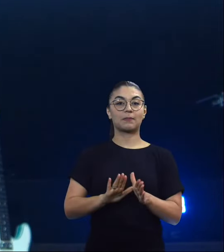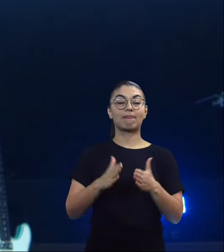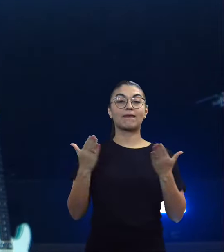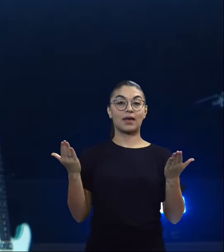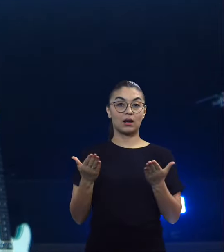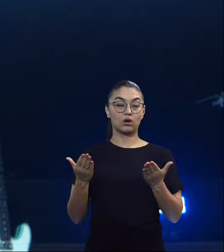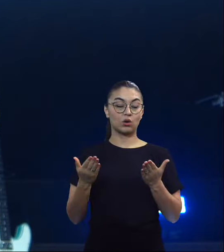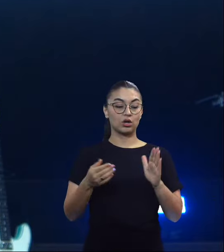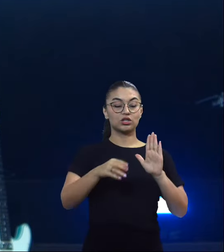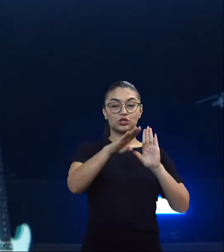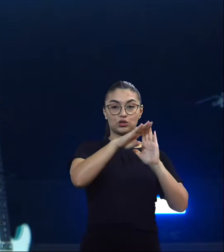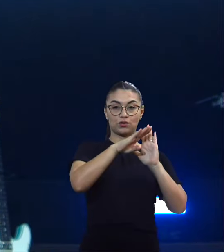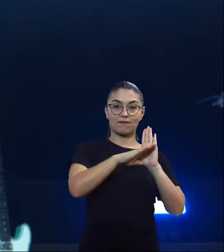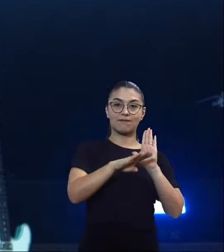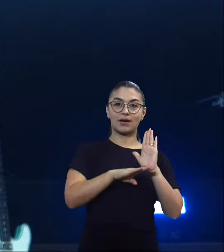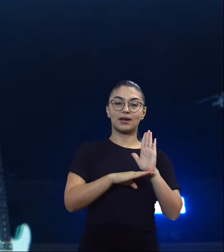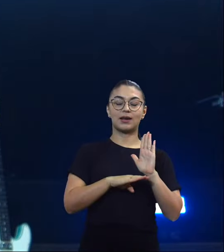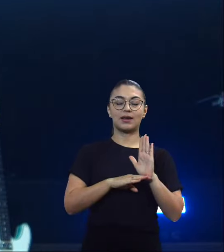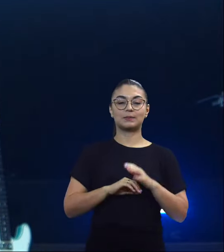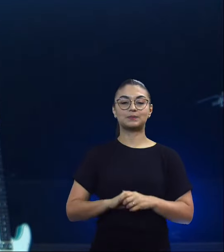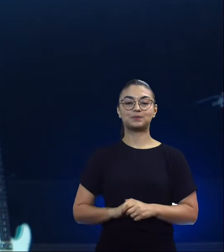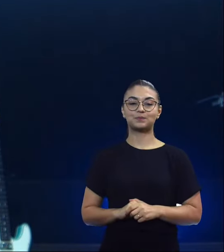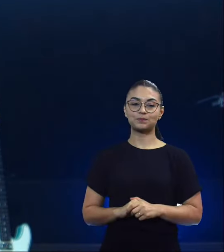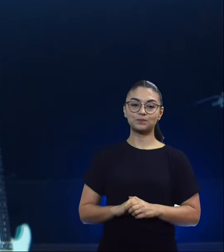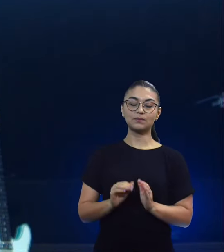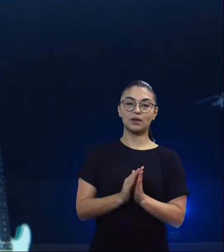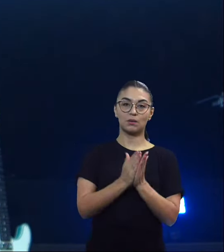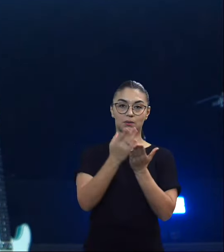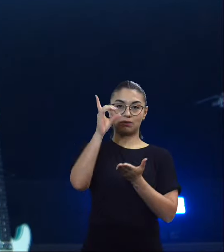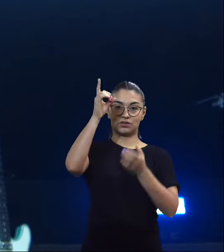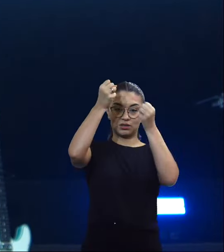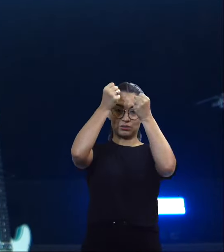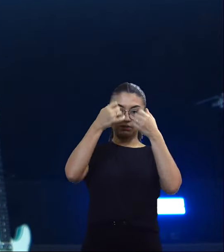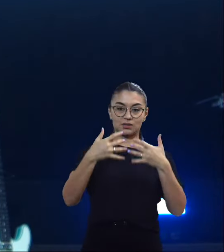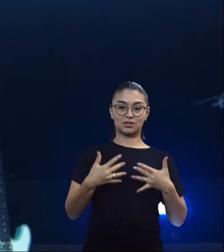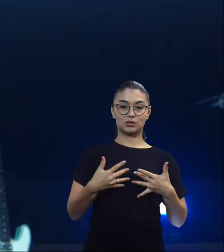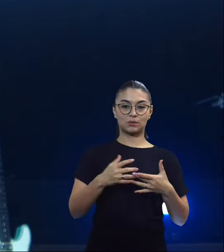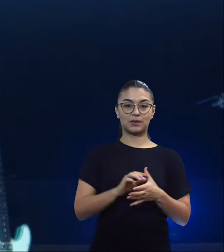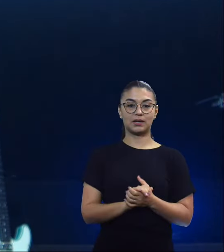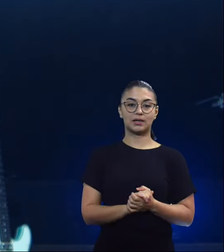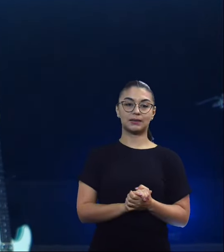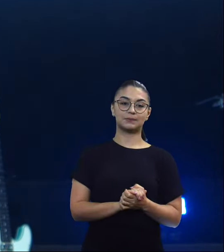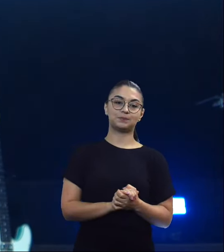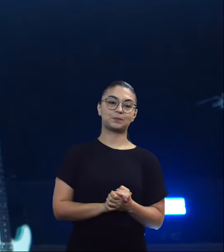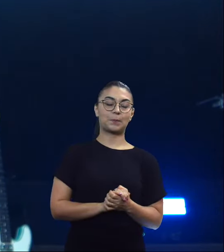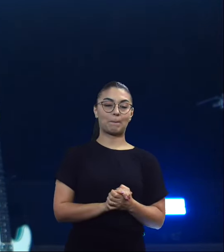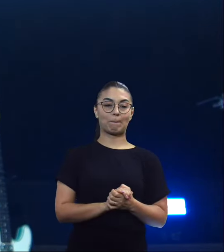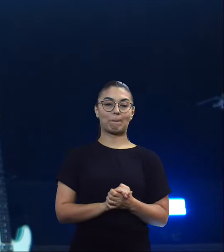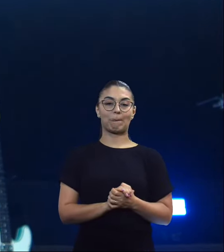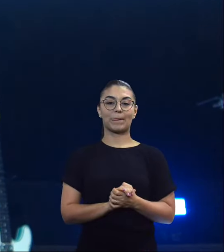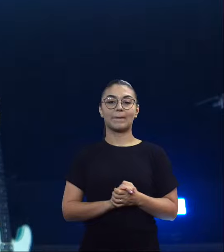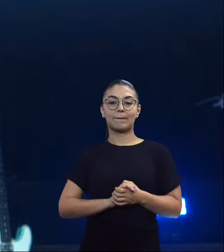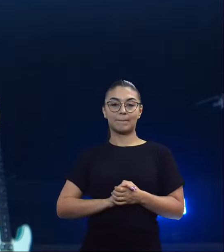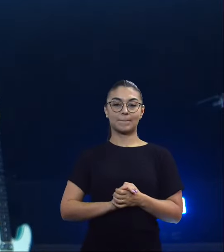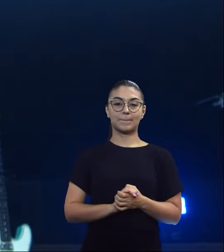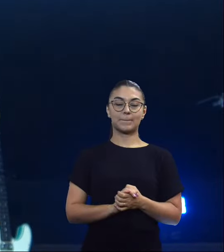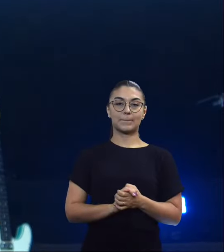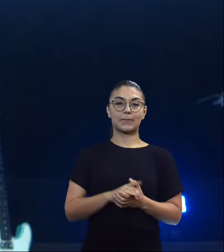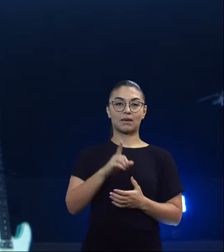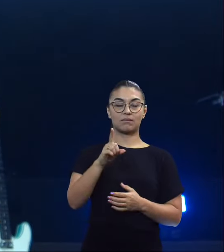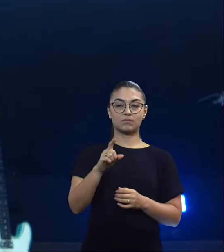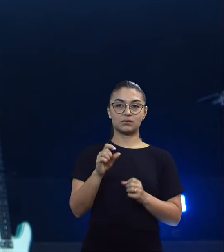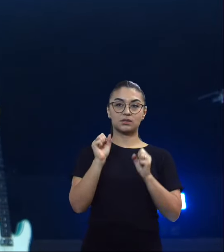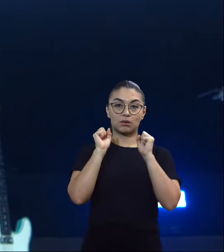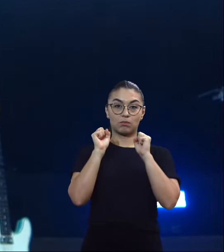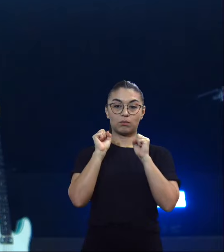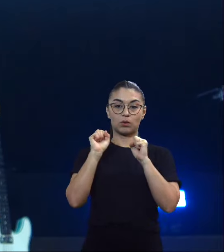Números capítulo 14, a partir do versículo 1. Estou lendo na versão NVI, você pode acompanhar comigo